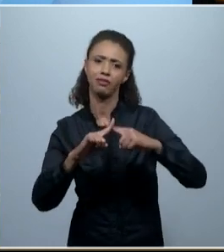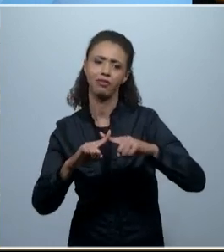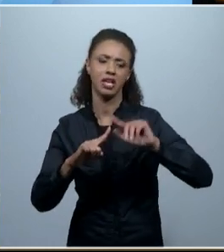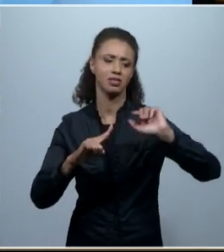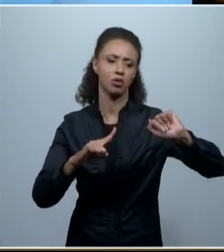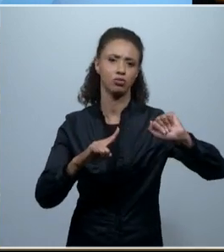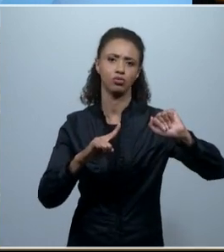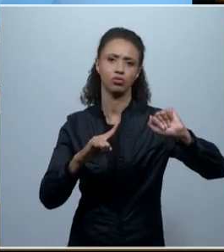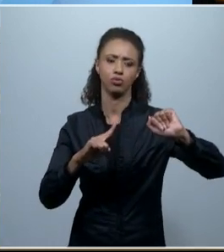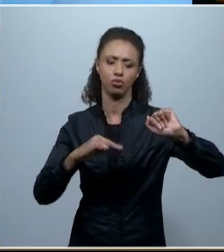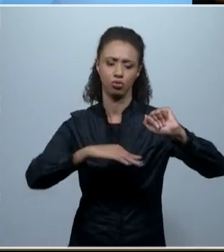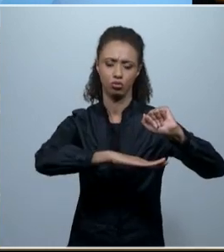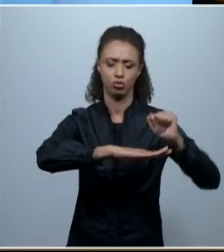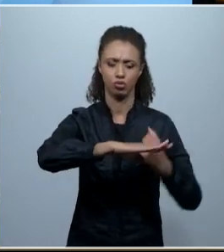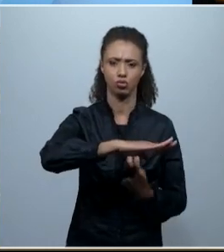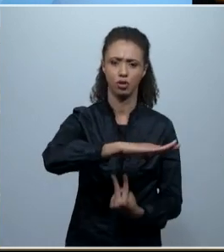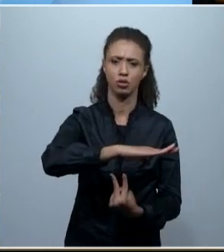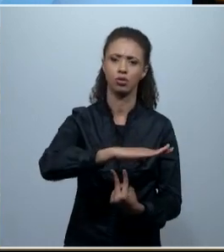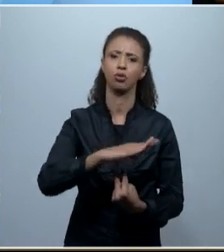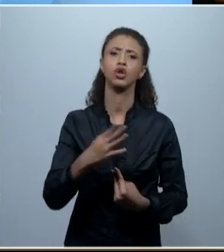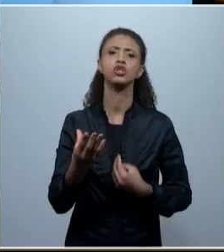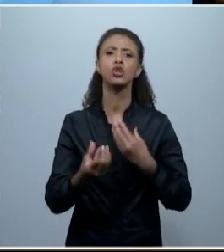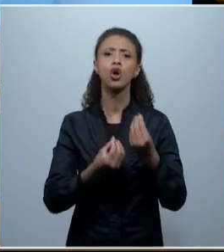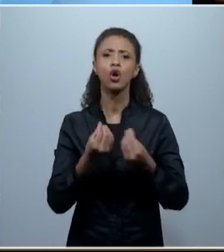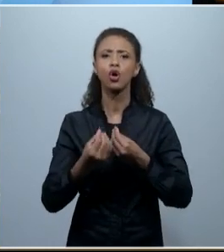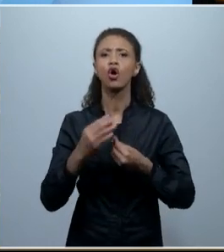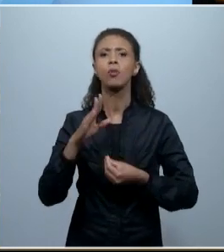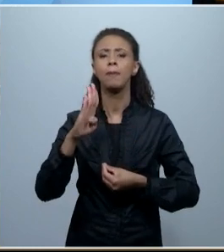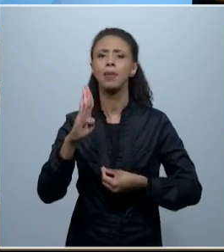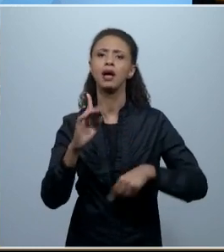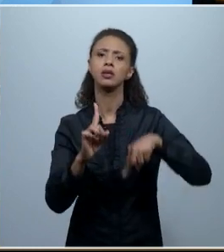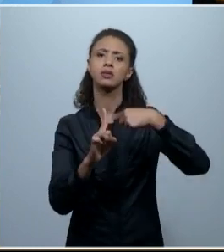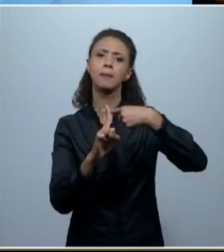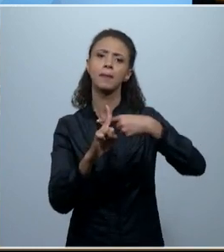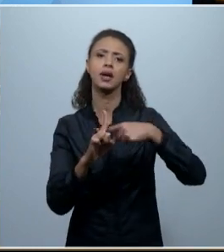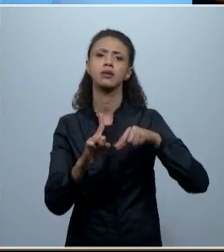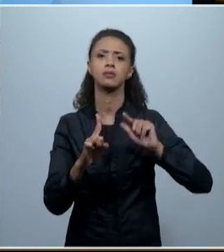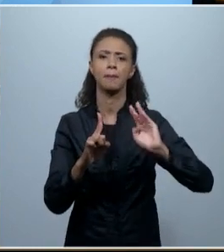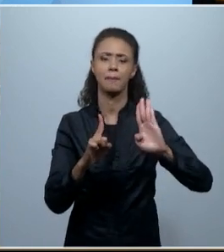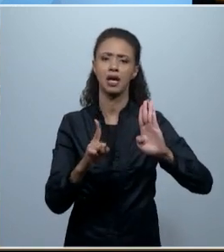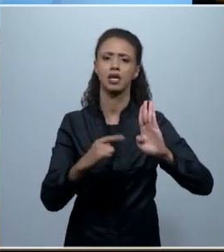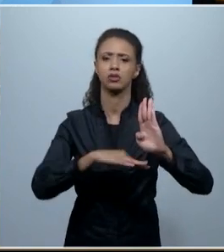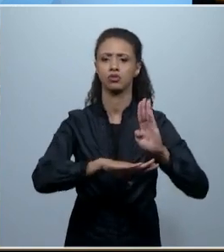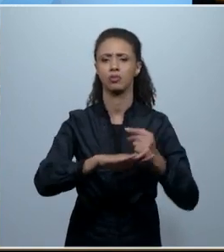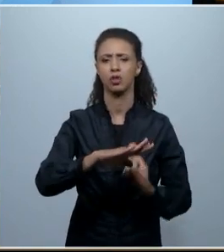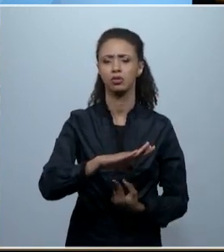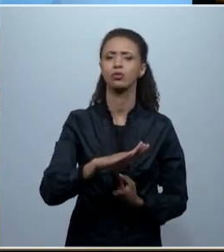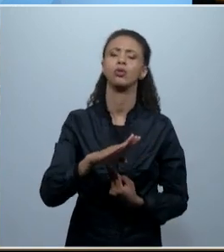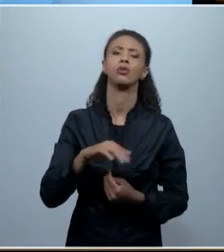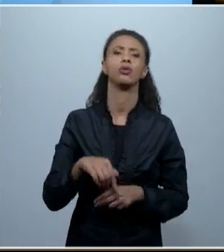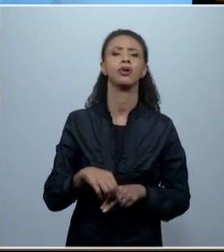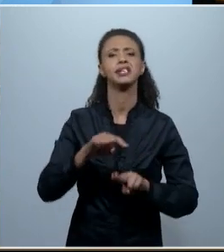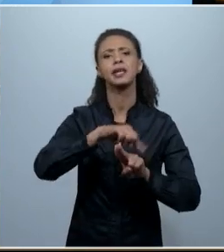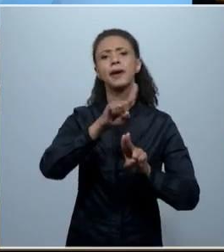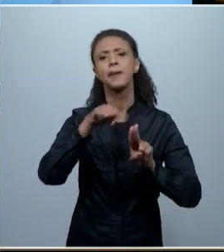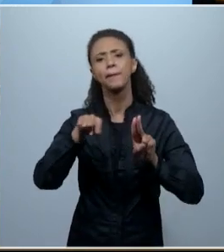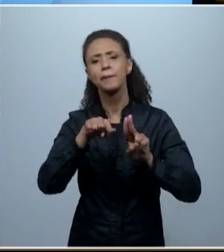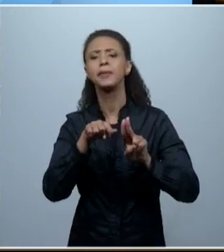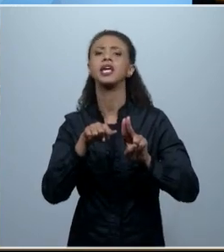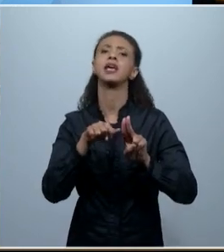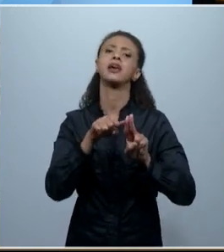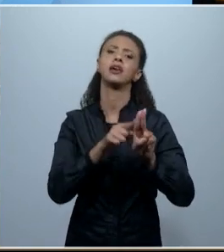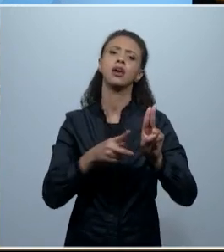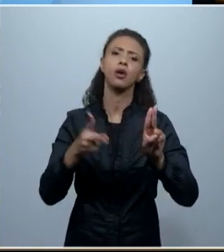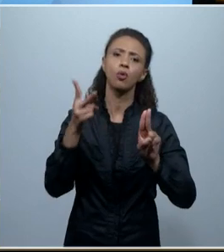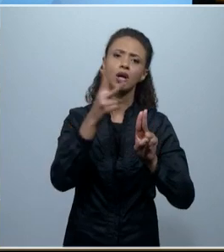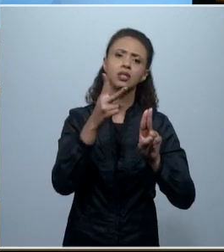aaa a soma das bases sobre duas vezes a altura para um trapézio pi vezes o raio quadrado para uma circunferência esses são todos